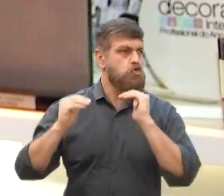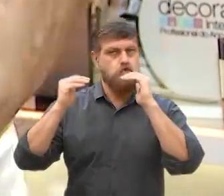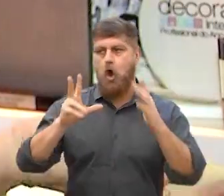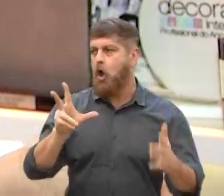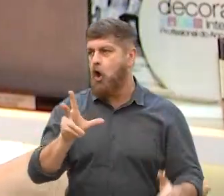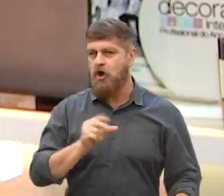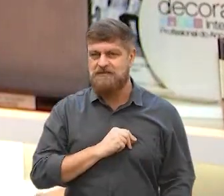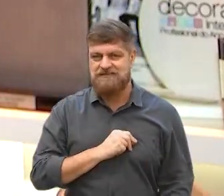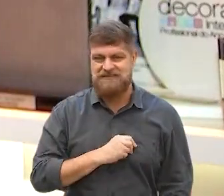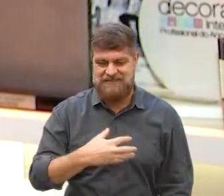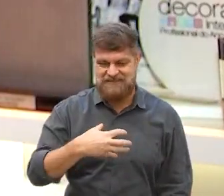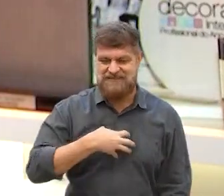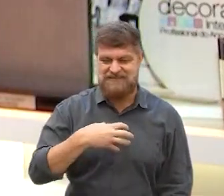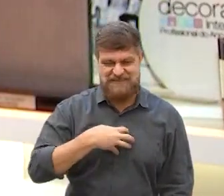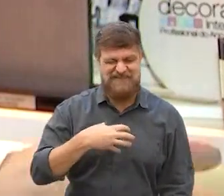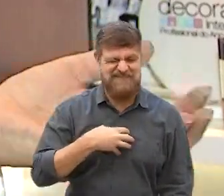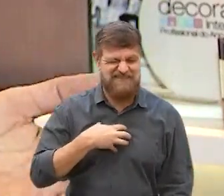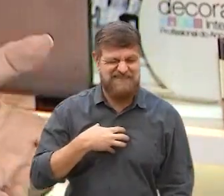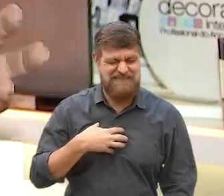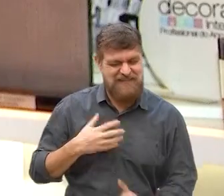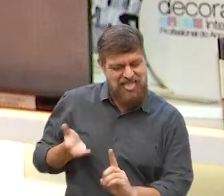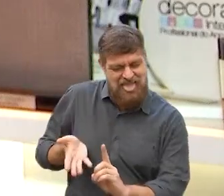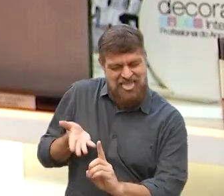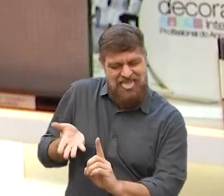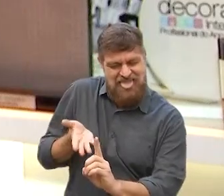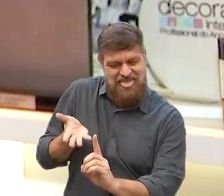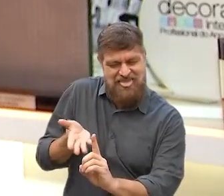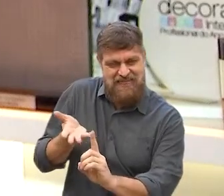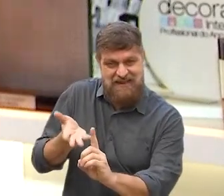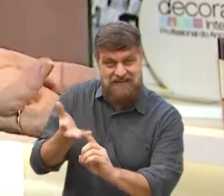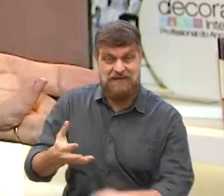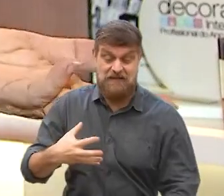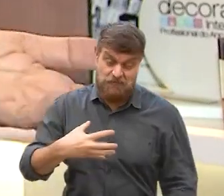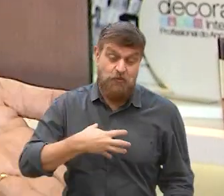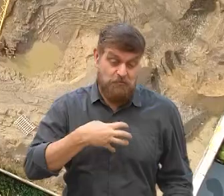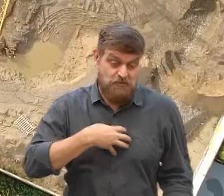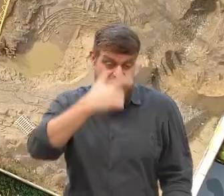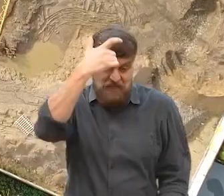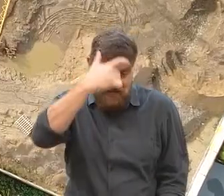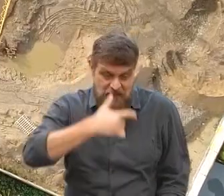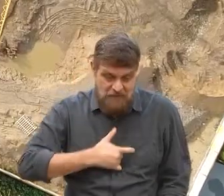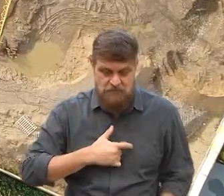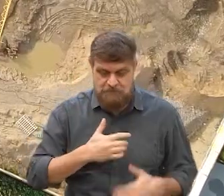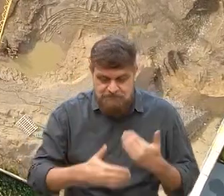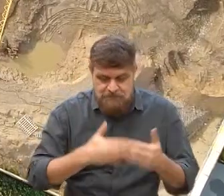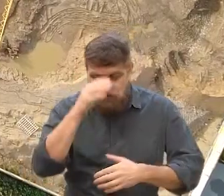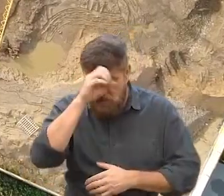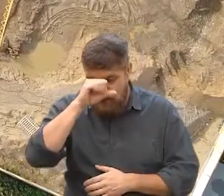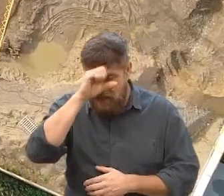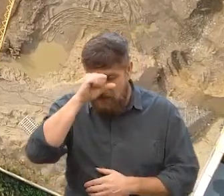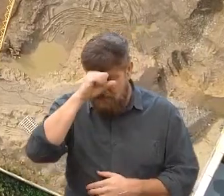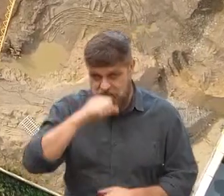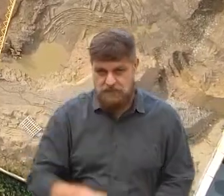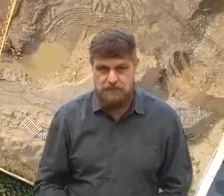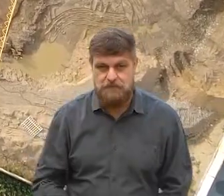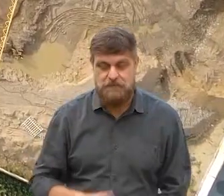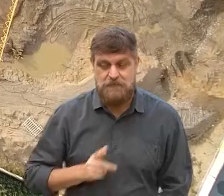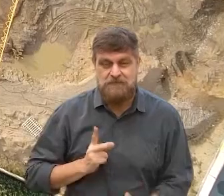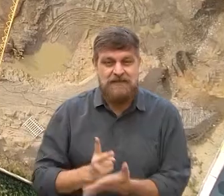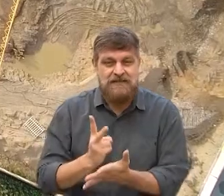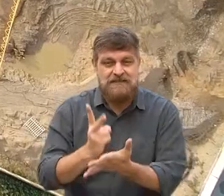a gente trabalhasse aquele determinado nicho. A gente sempre ouviu falar muito bem da Criar como uma empresa